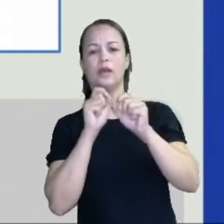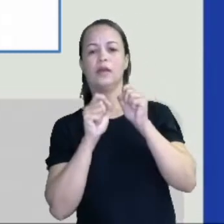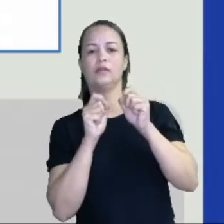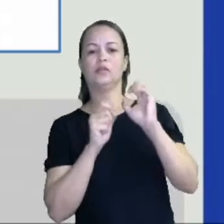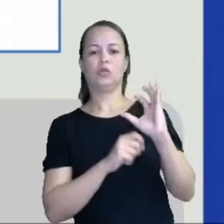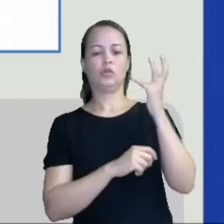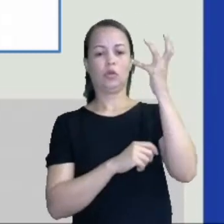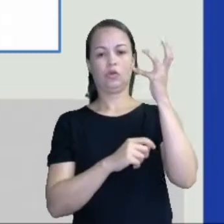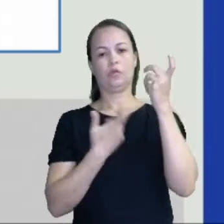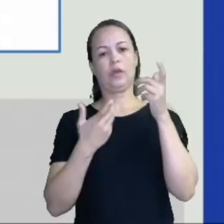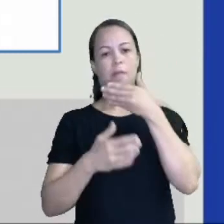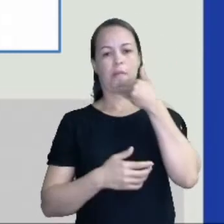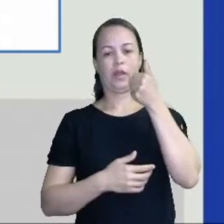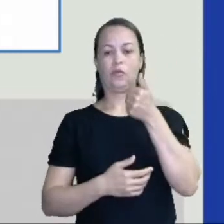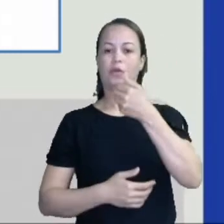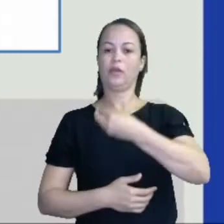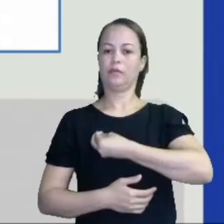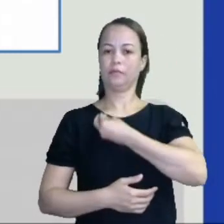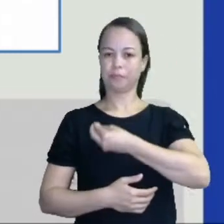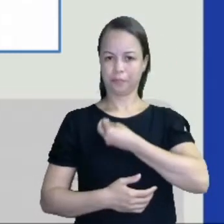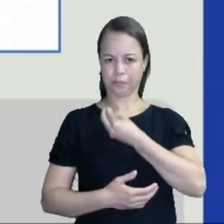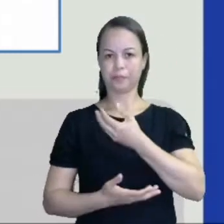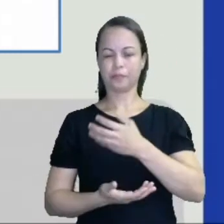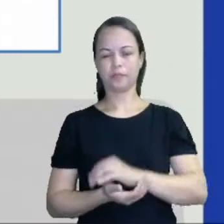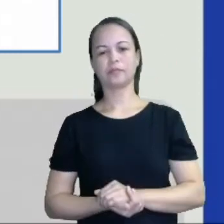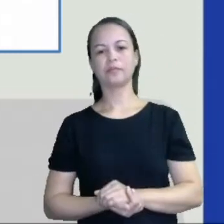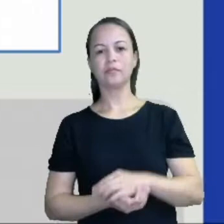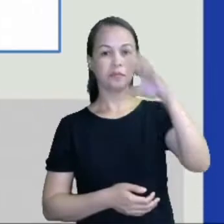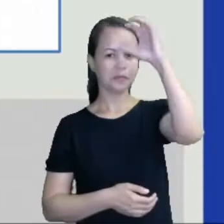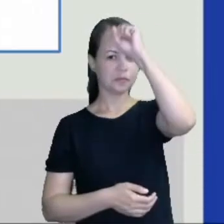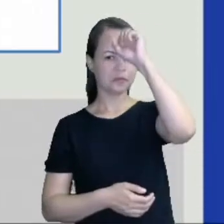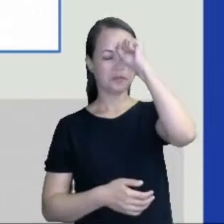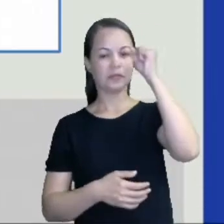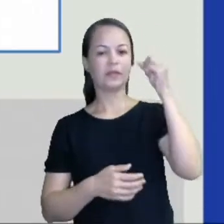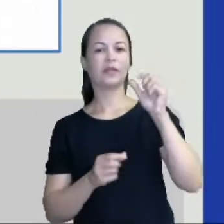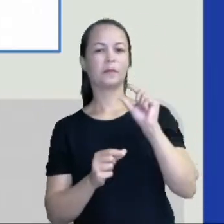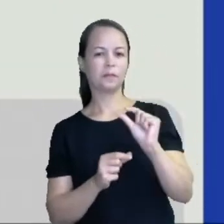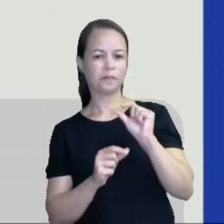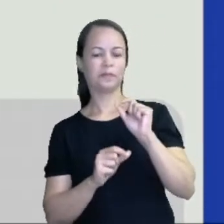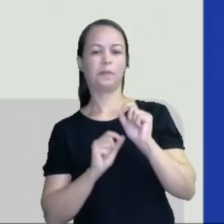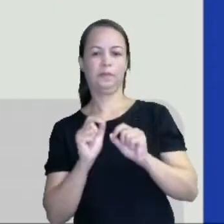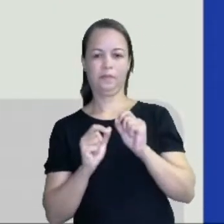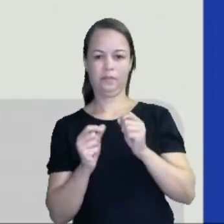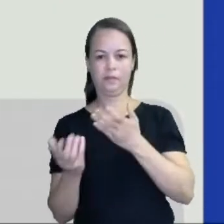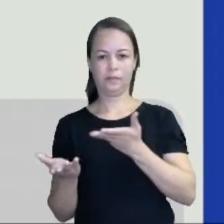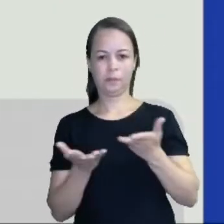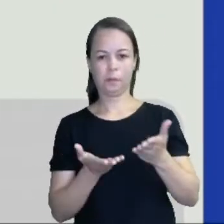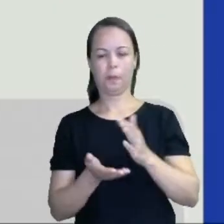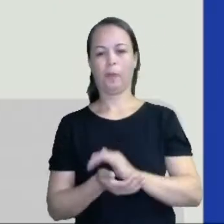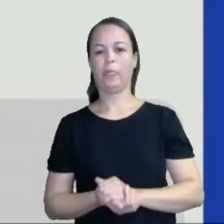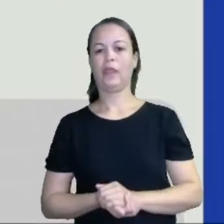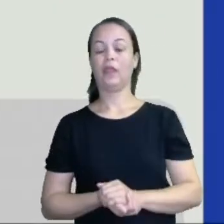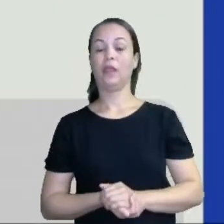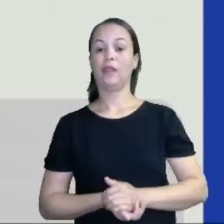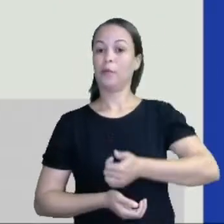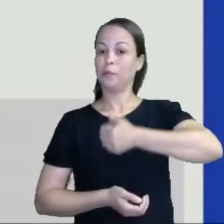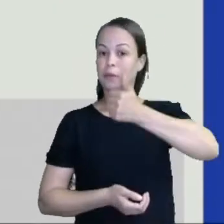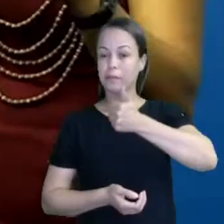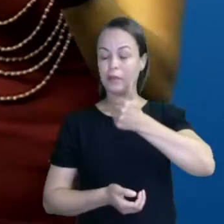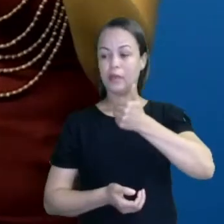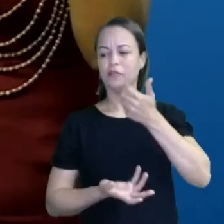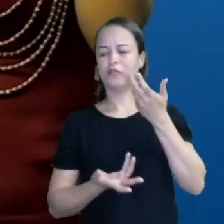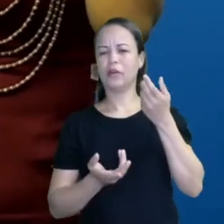da qualidade de vida. Vamos lá aprender um pouquinho sobre isso hoje? Vê só, primeiro vamos